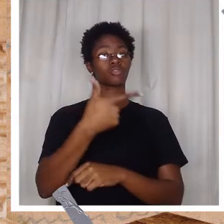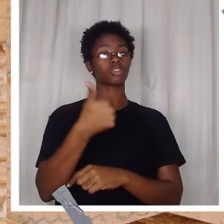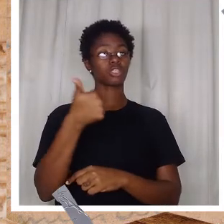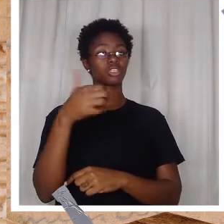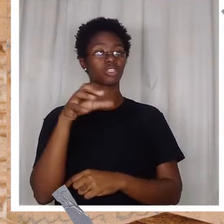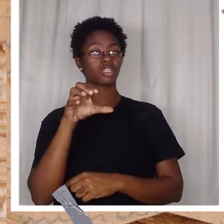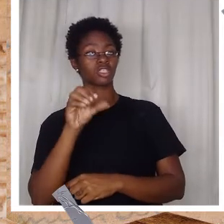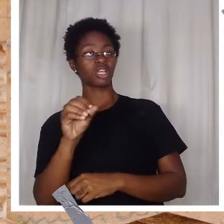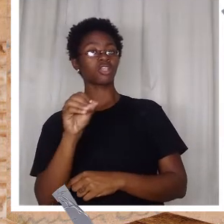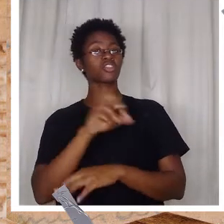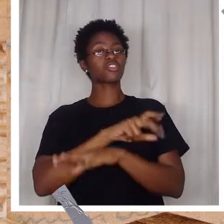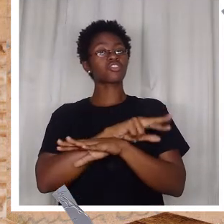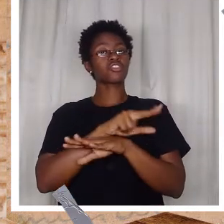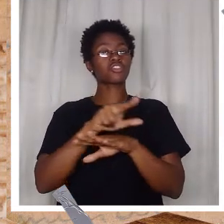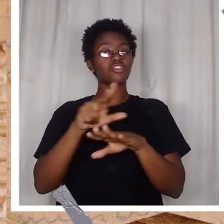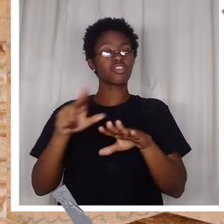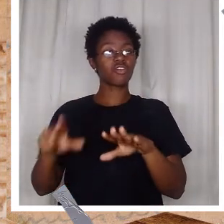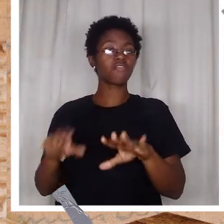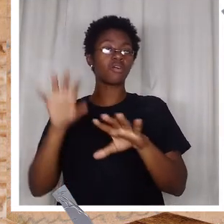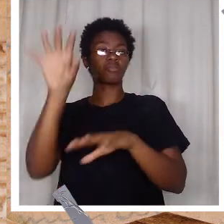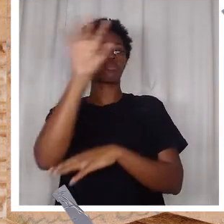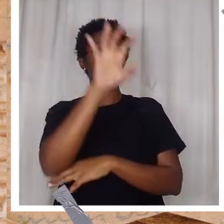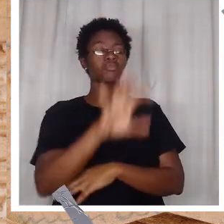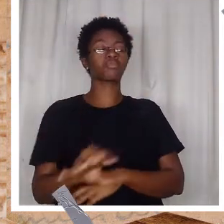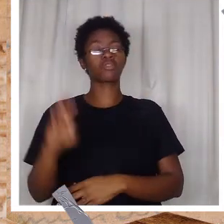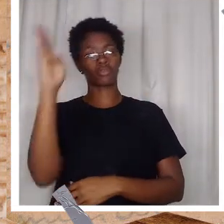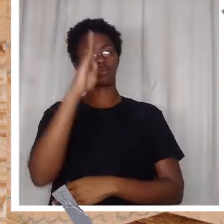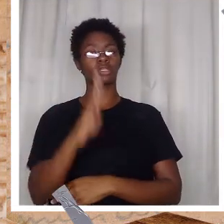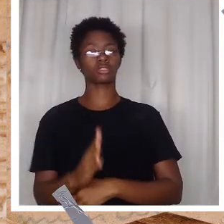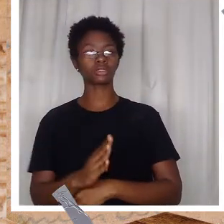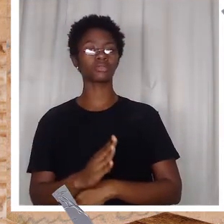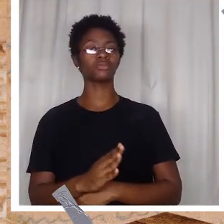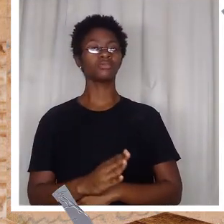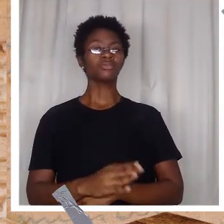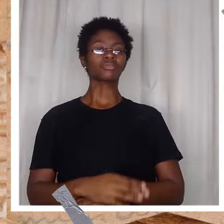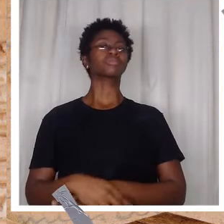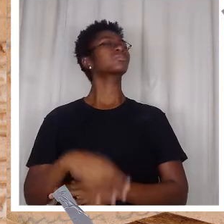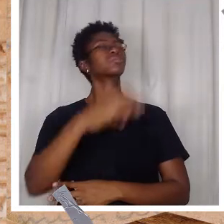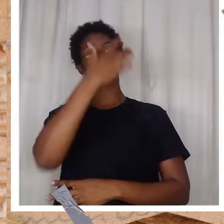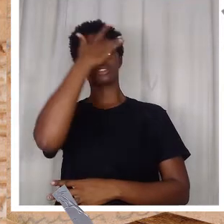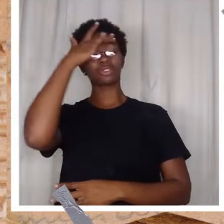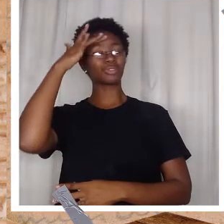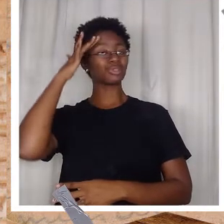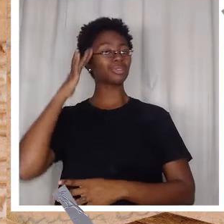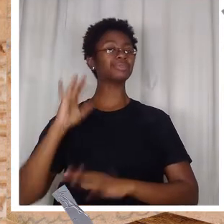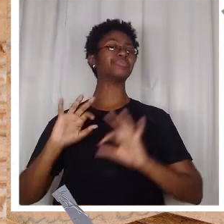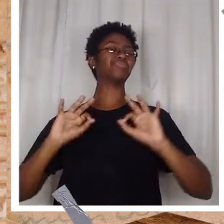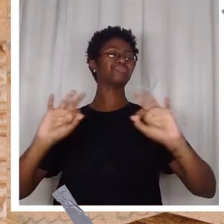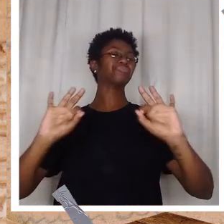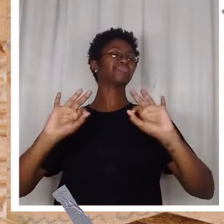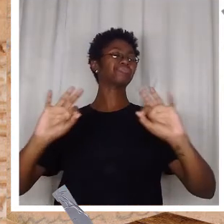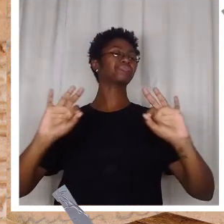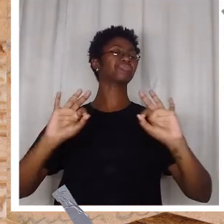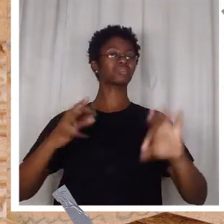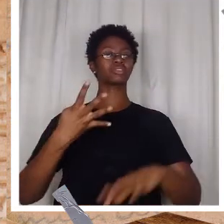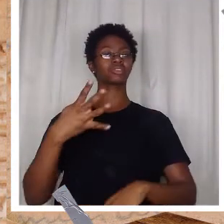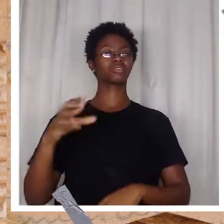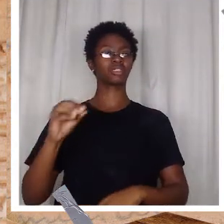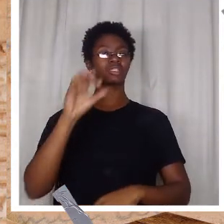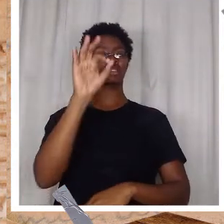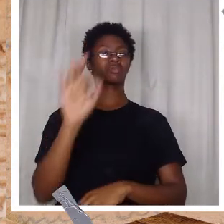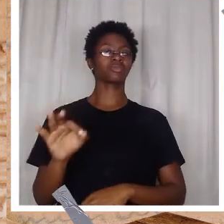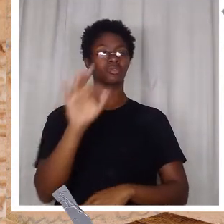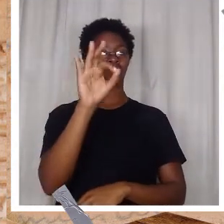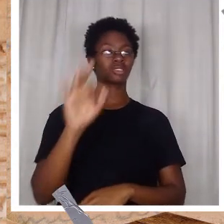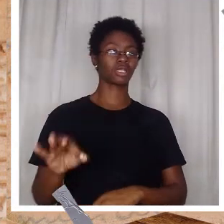de diversas partes do país. Um perfil altamente qualificado, com 40% de mulheres com